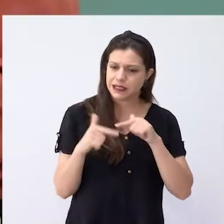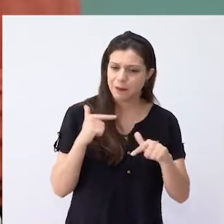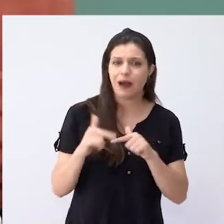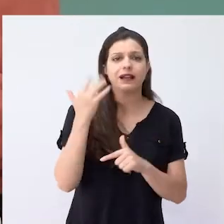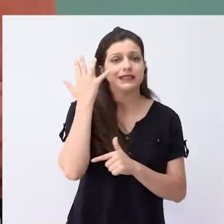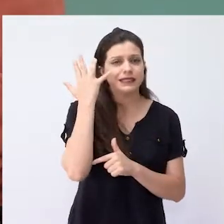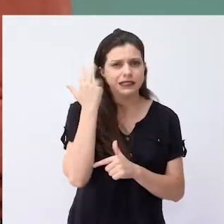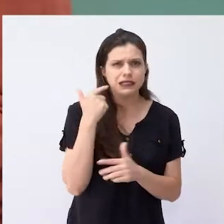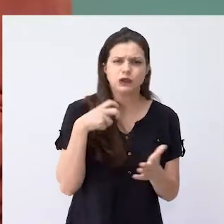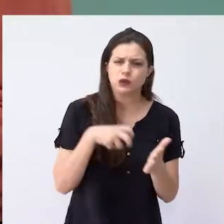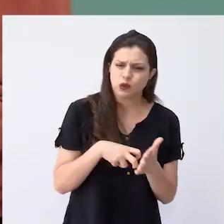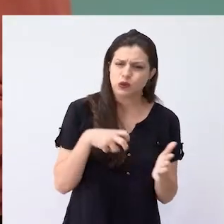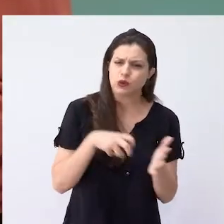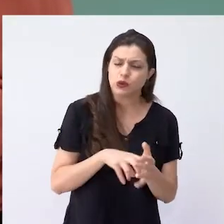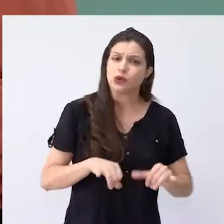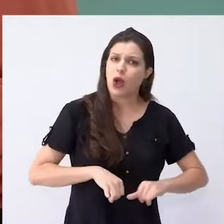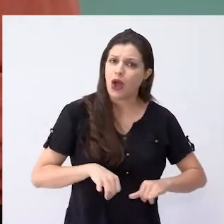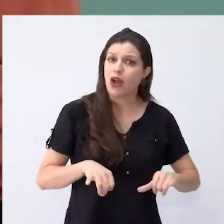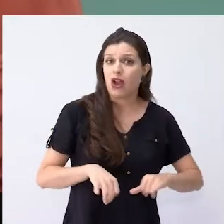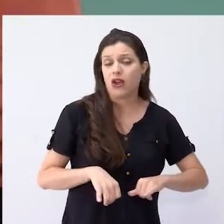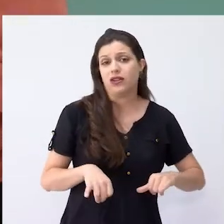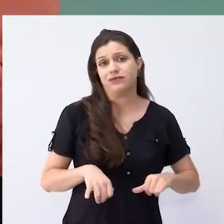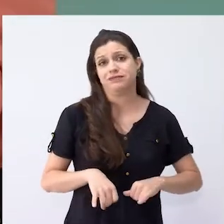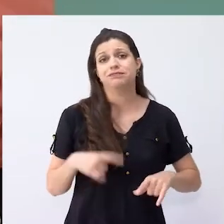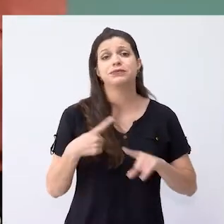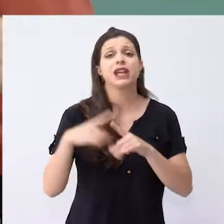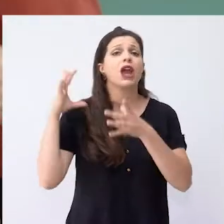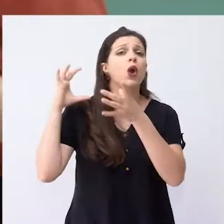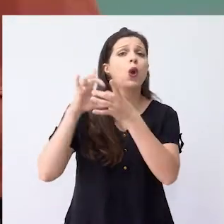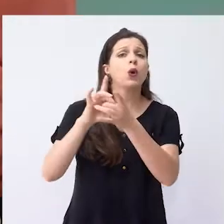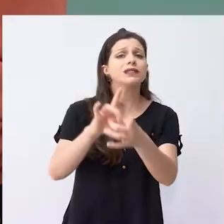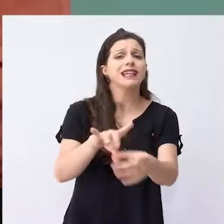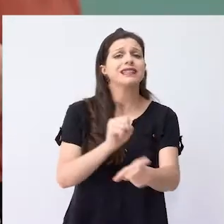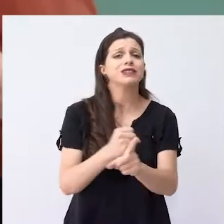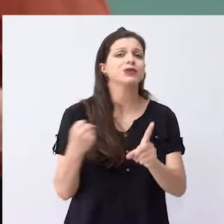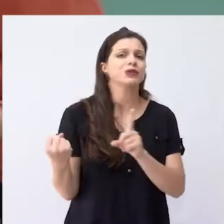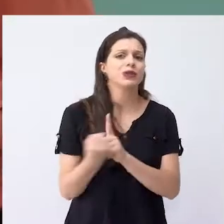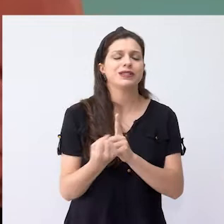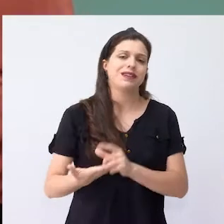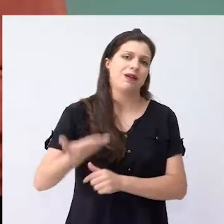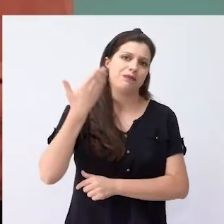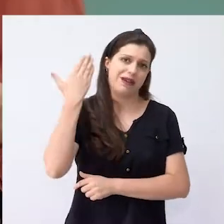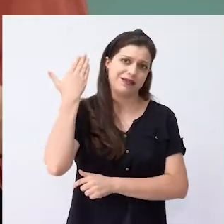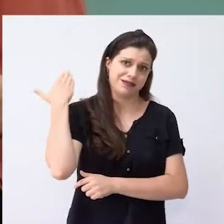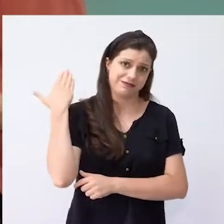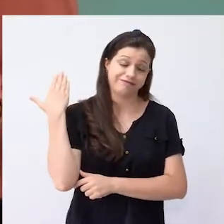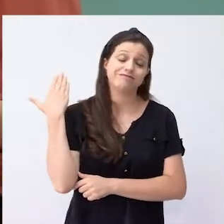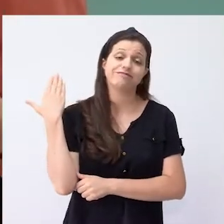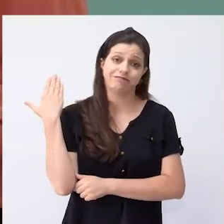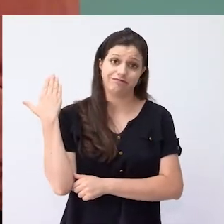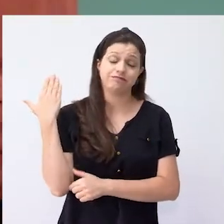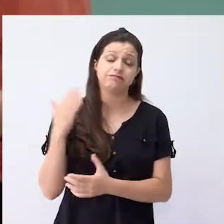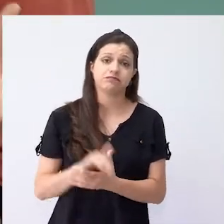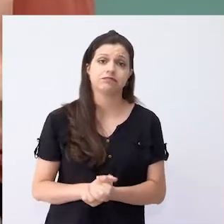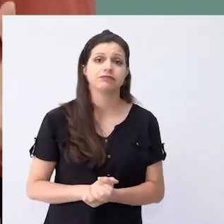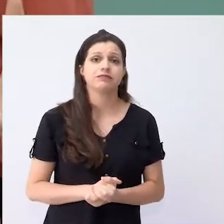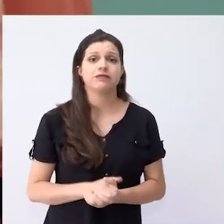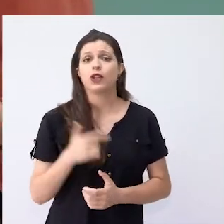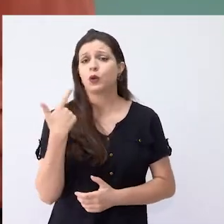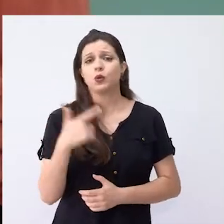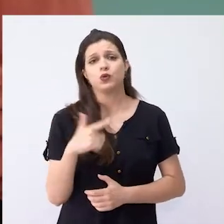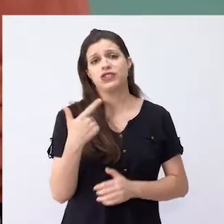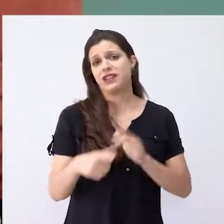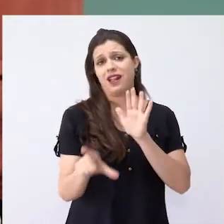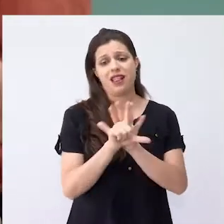provavelmente eles foram trabalhadores infantis, porque o contexto social e econômico do país era nesse sentido,